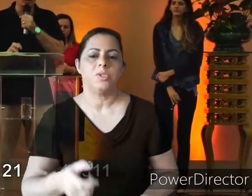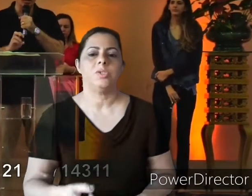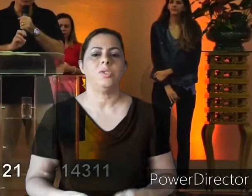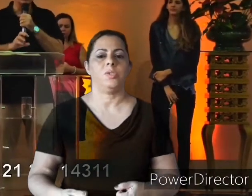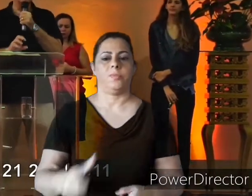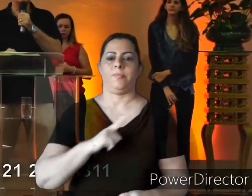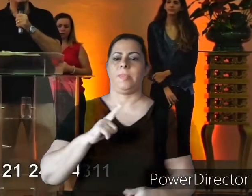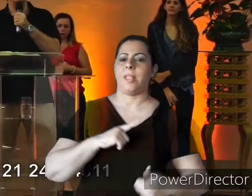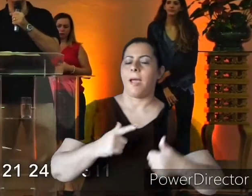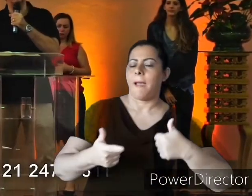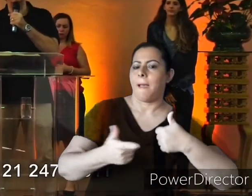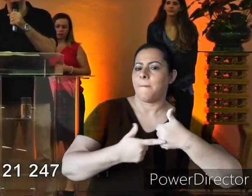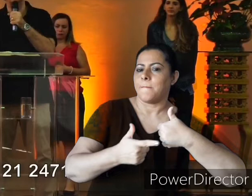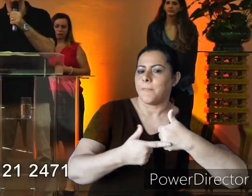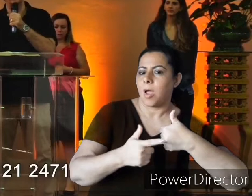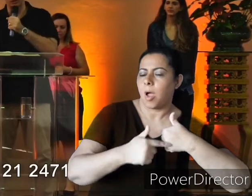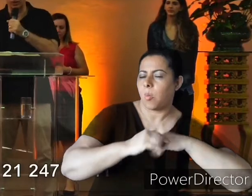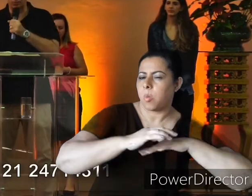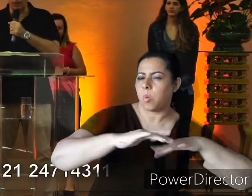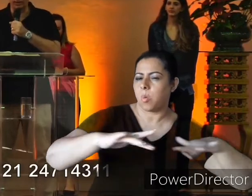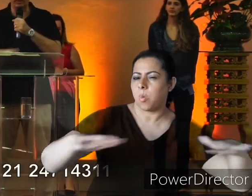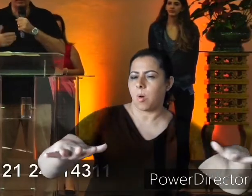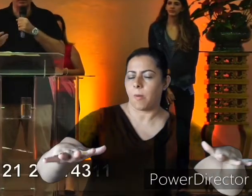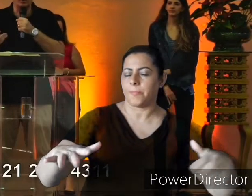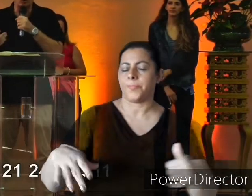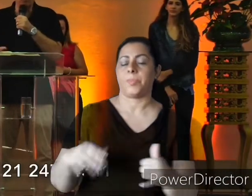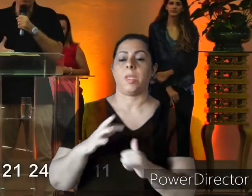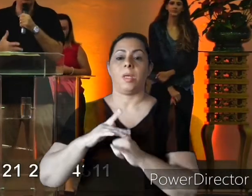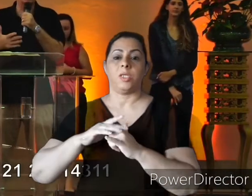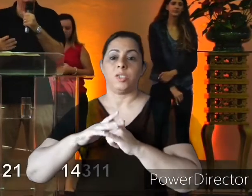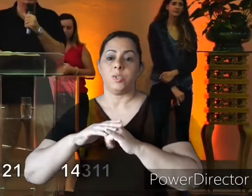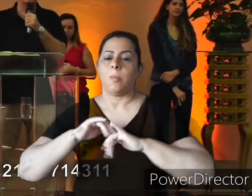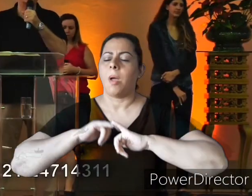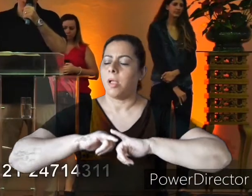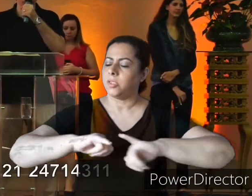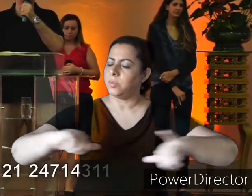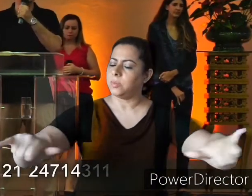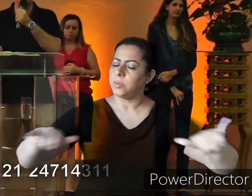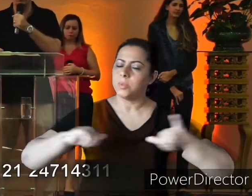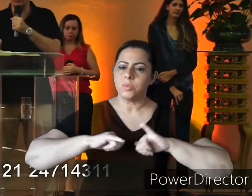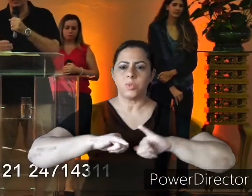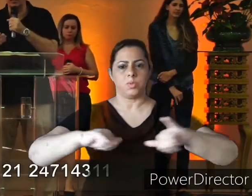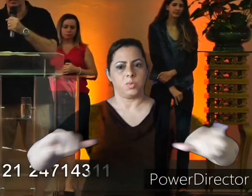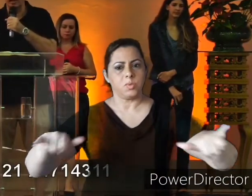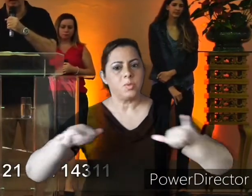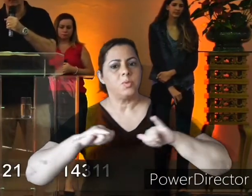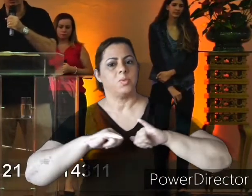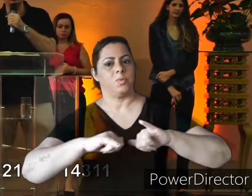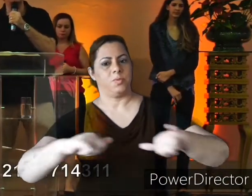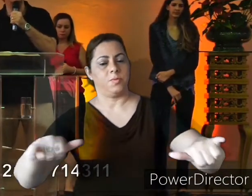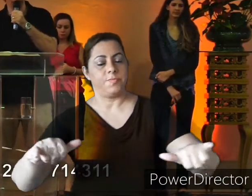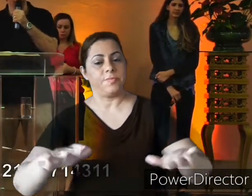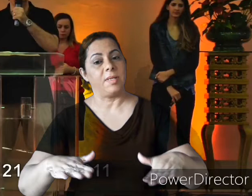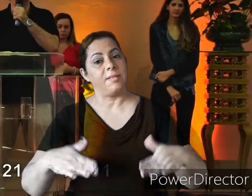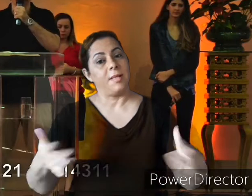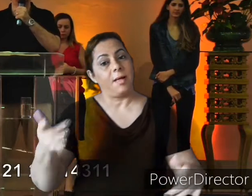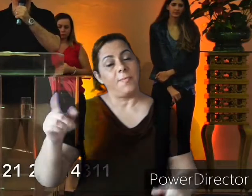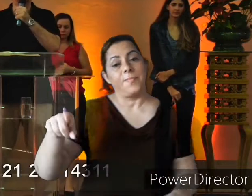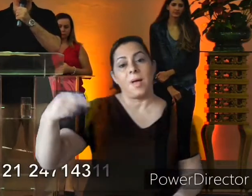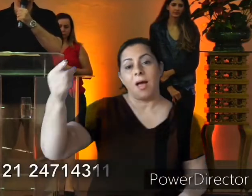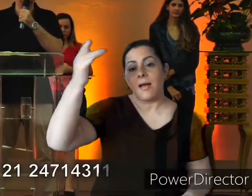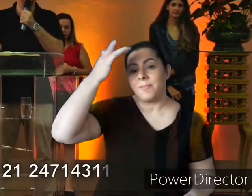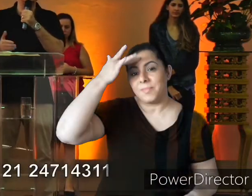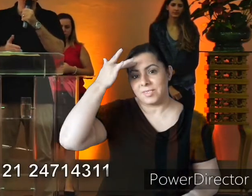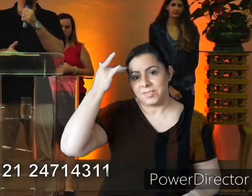sendo alcançados pela palavra de Deus, que podem ter então a oportunidade de ouvirem a voz do Espírito